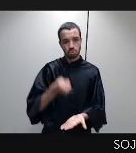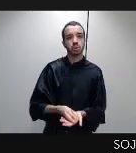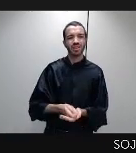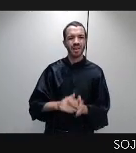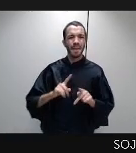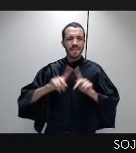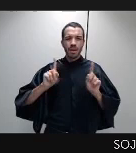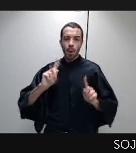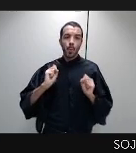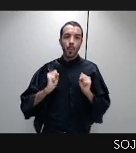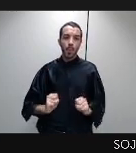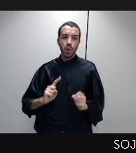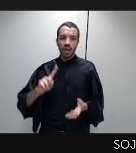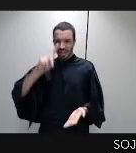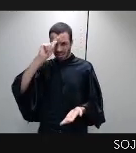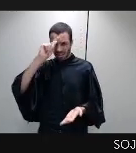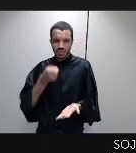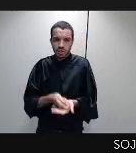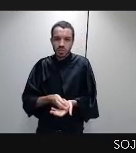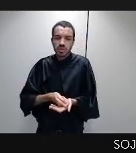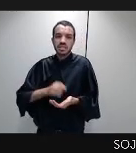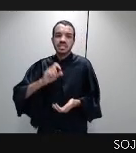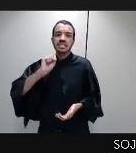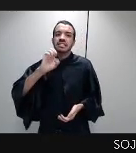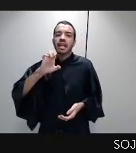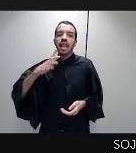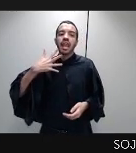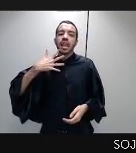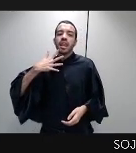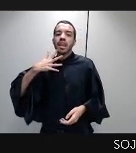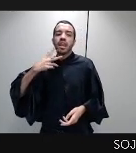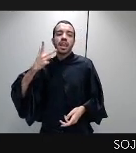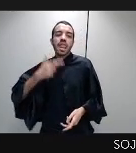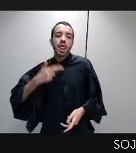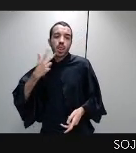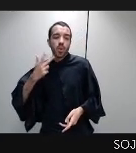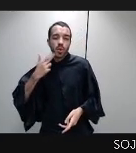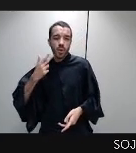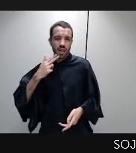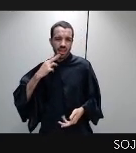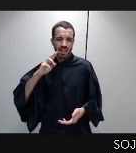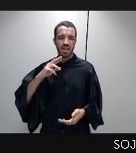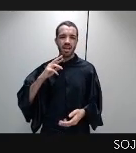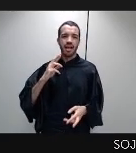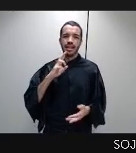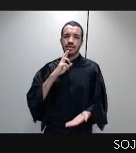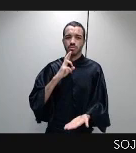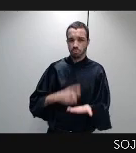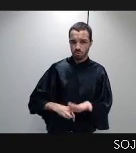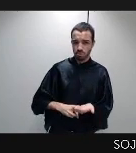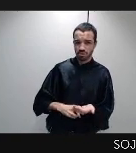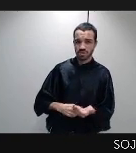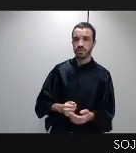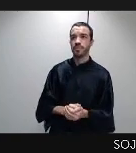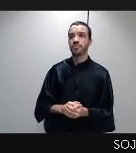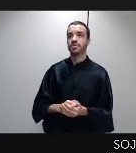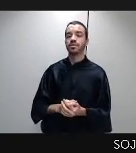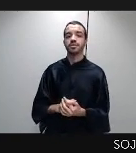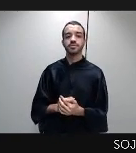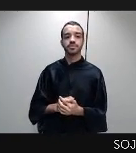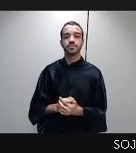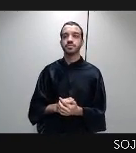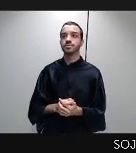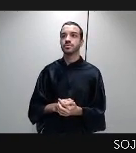o seu natural resultado o seu objetivo originário a sua a